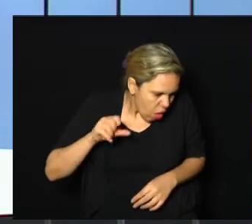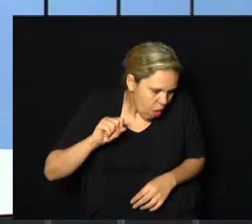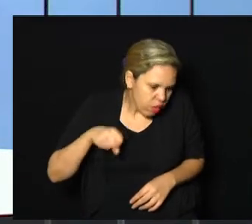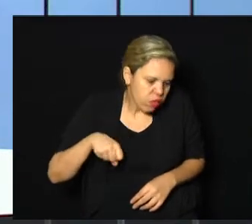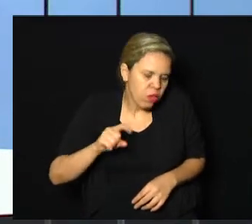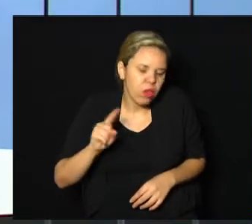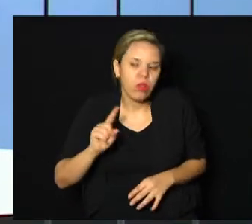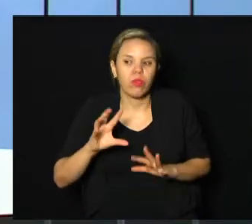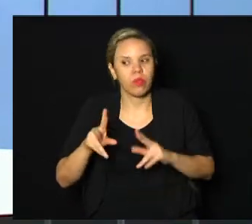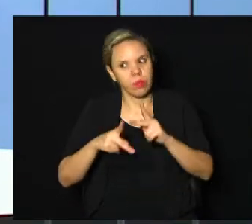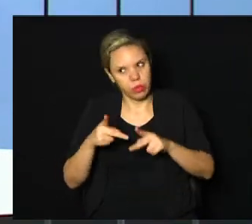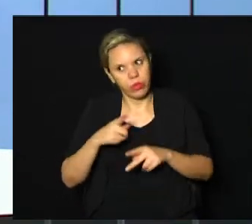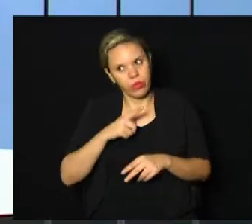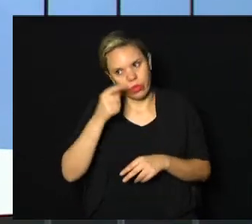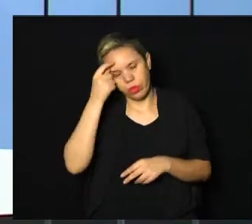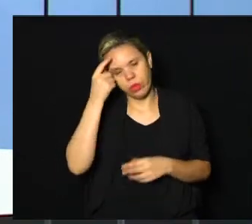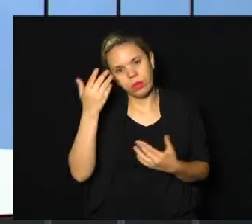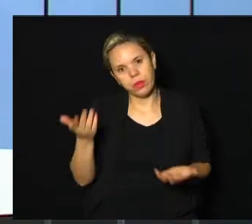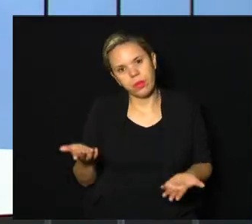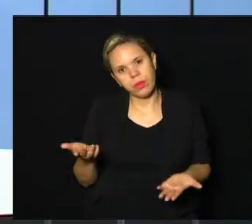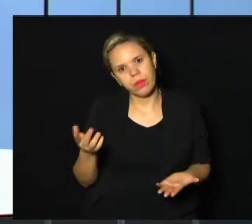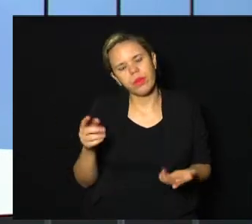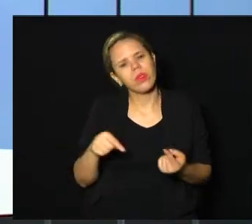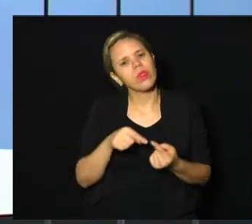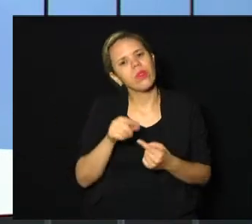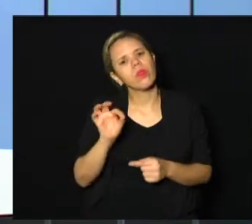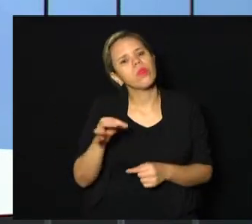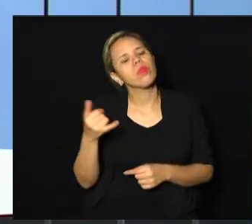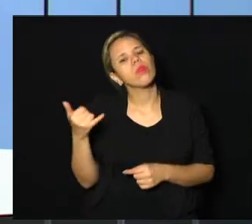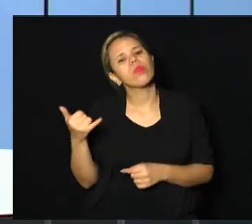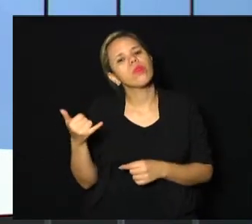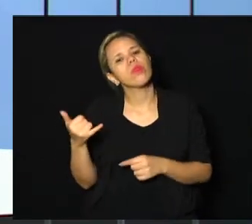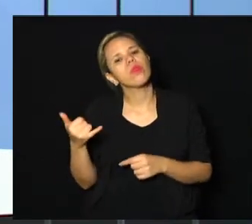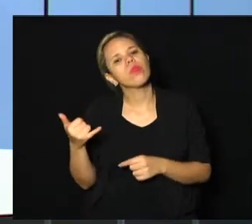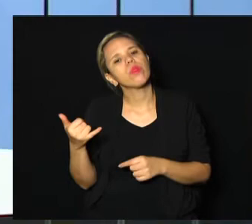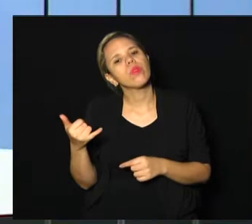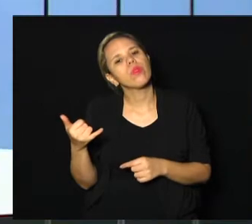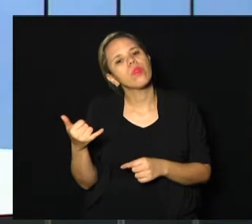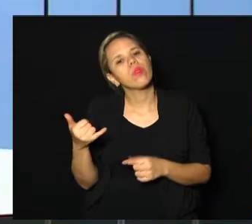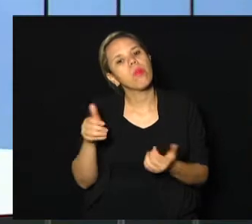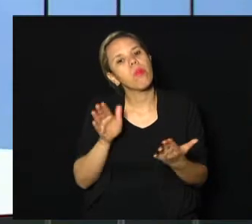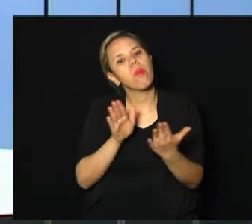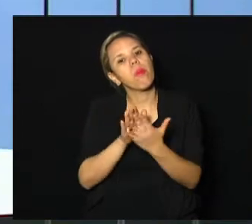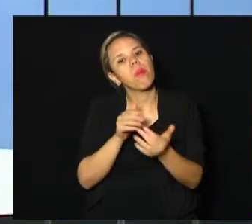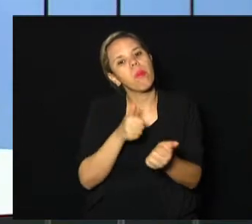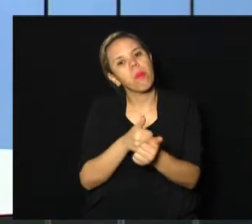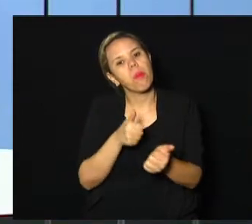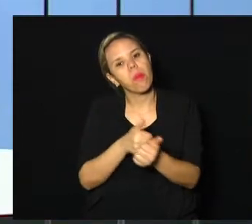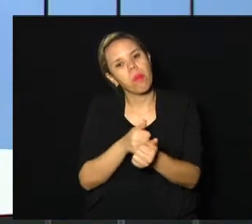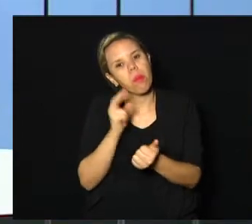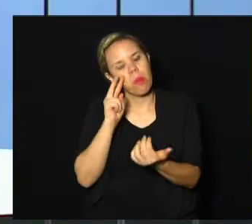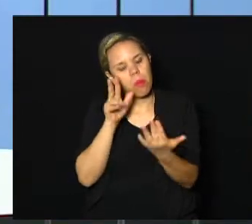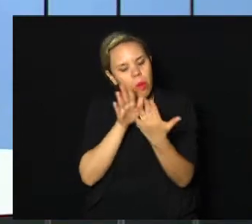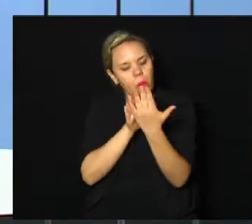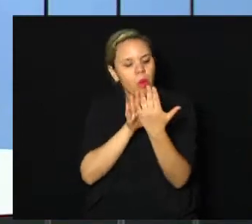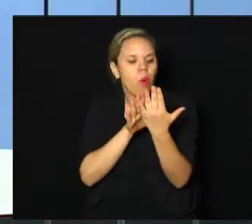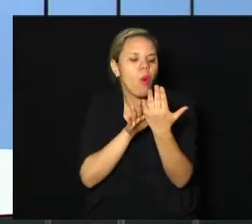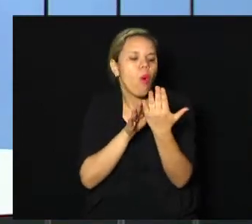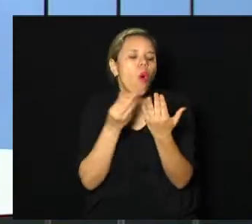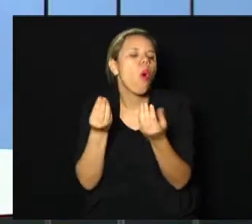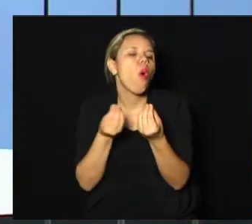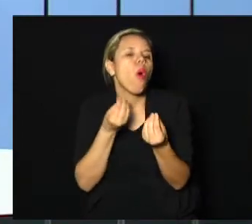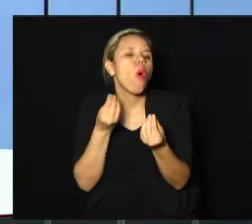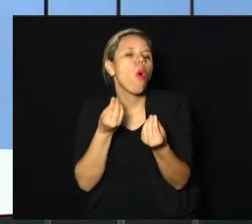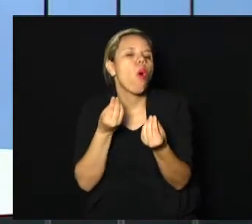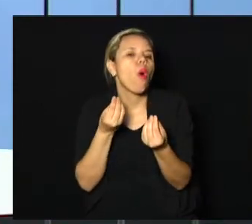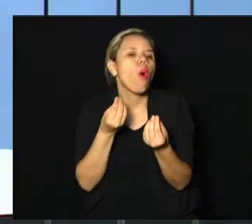Se todos tomarem consciência. Mas o ideal é usar o celular de que forma? Mais próximo, assim, do olhar mesmo, do olho, ou